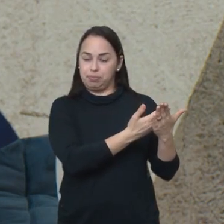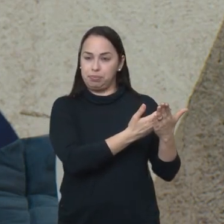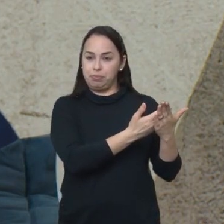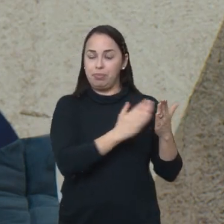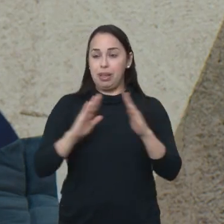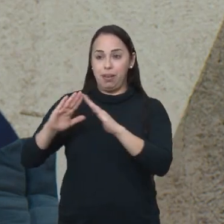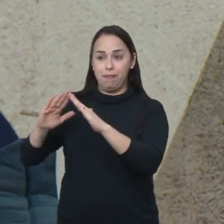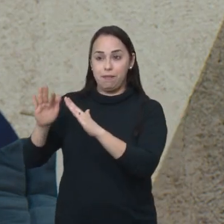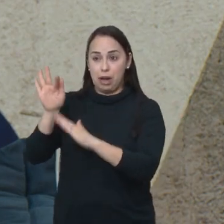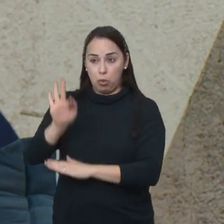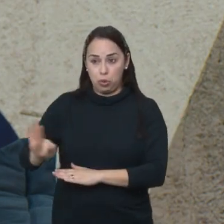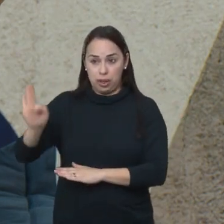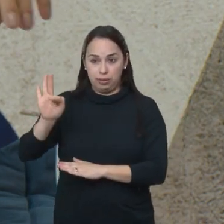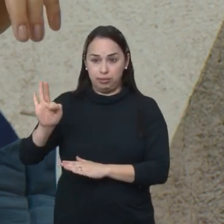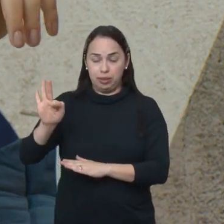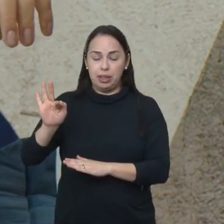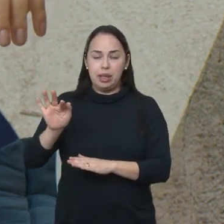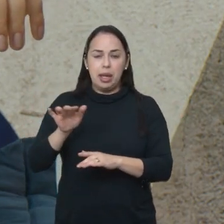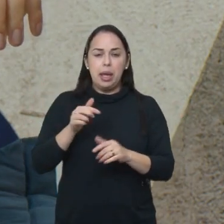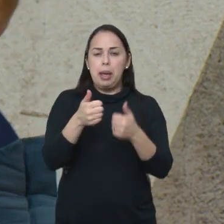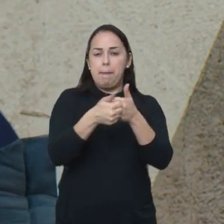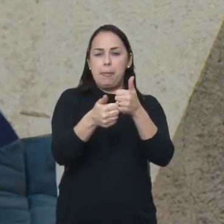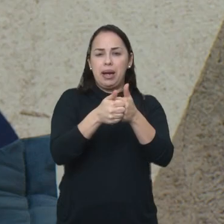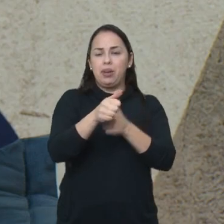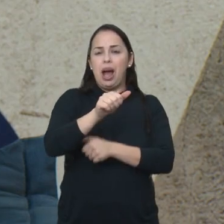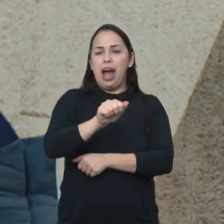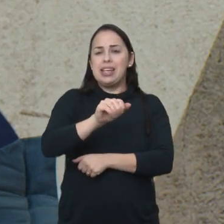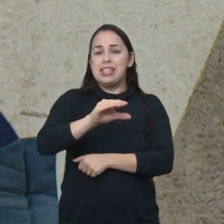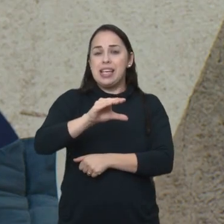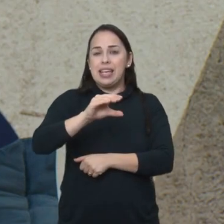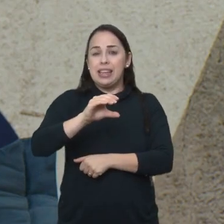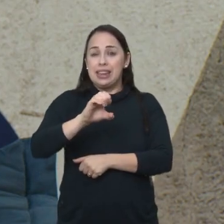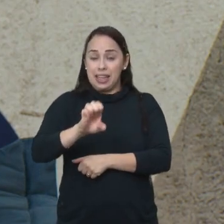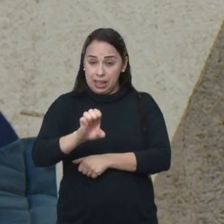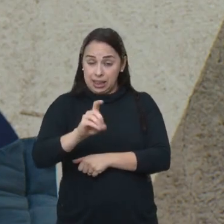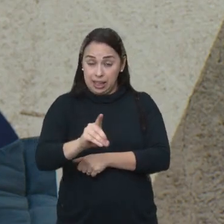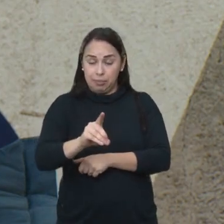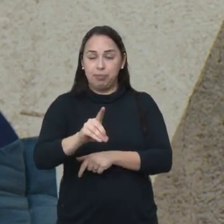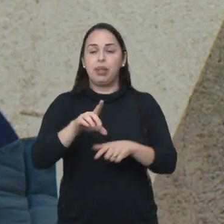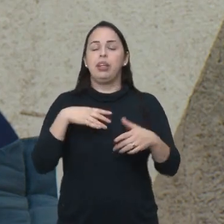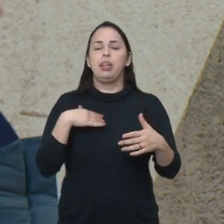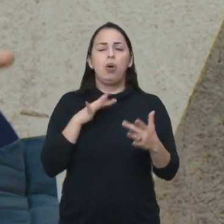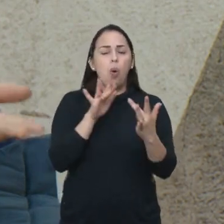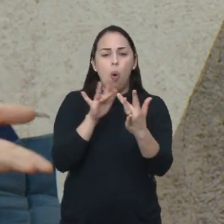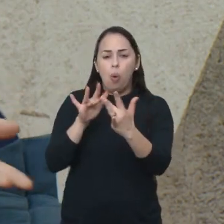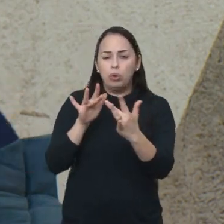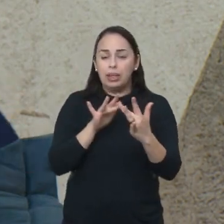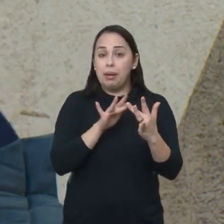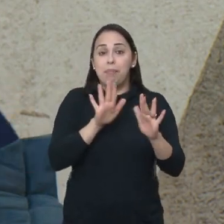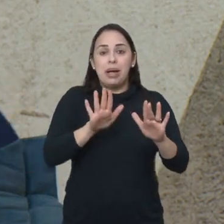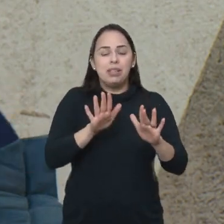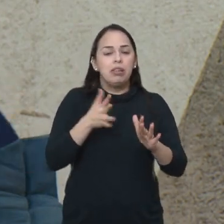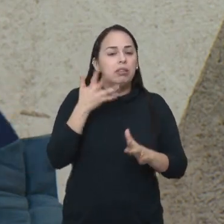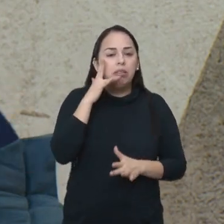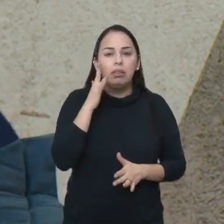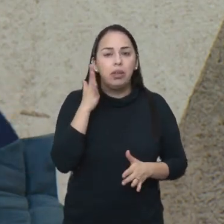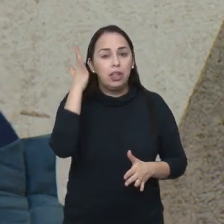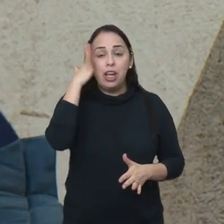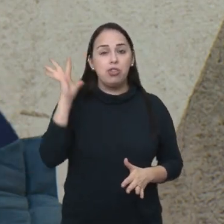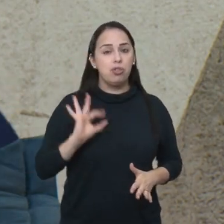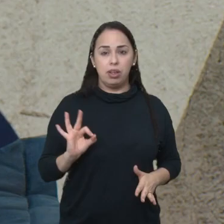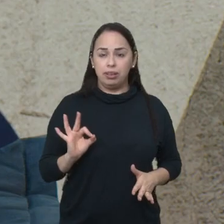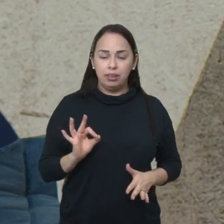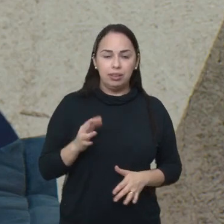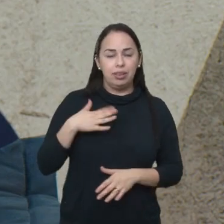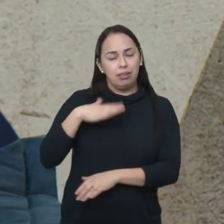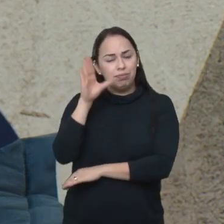pouquinho assim mais para frente tinha a CD. Então eu tinha contato com surdos diariamente, embora não sabia o que eles estavam conversando,